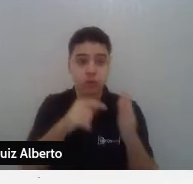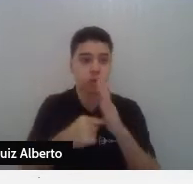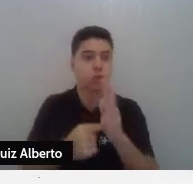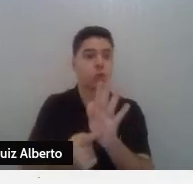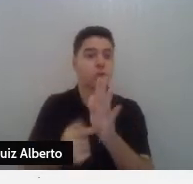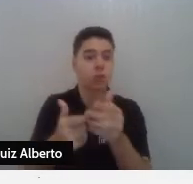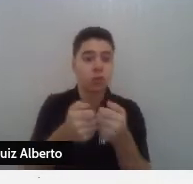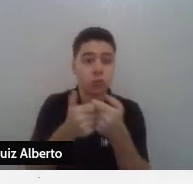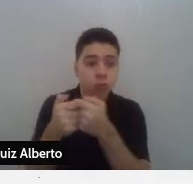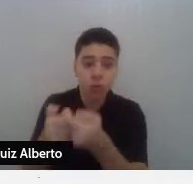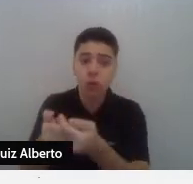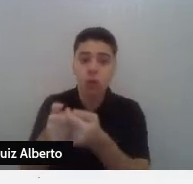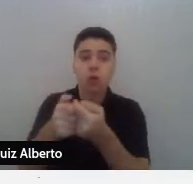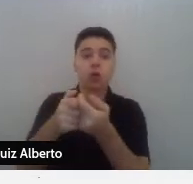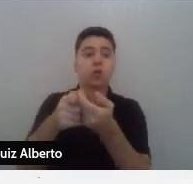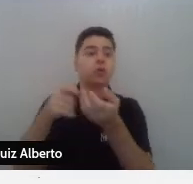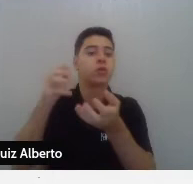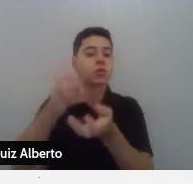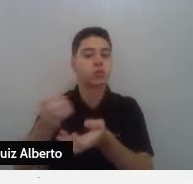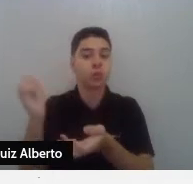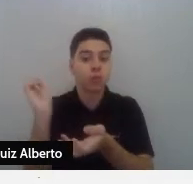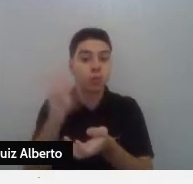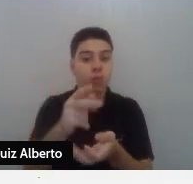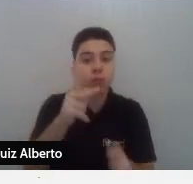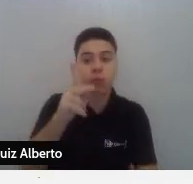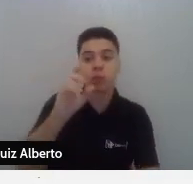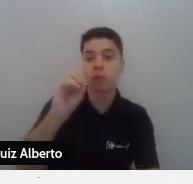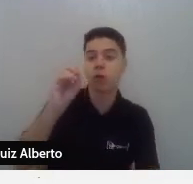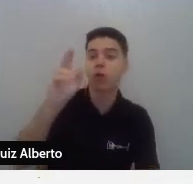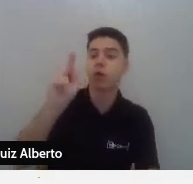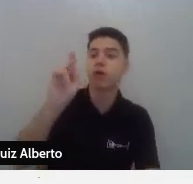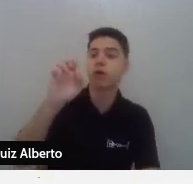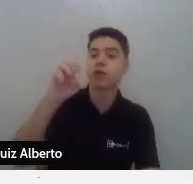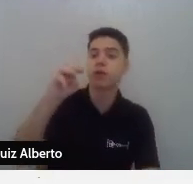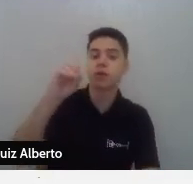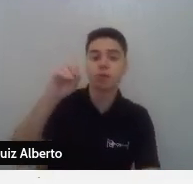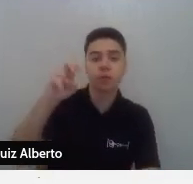do Pokémon Go, que era isso, que as pessoas pegavam o celular e